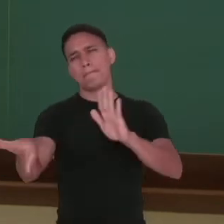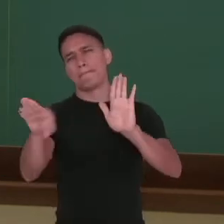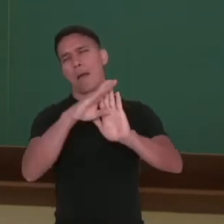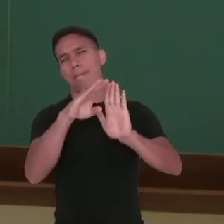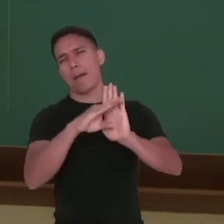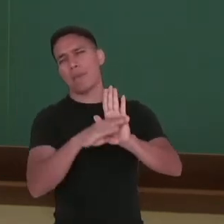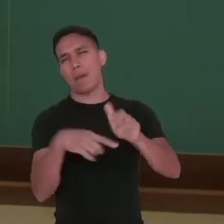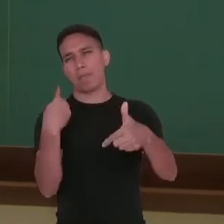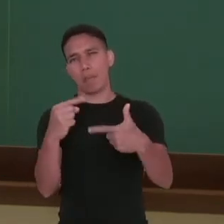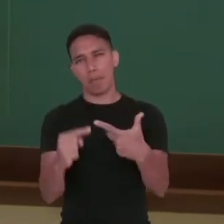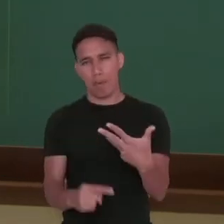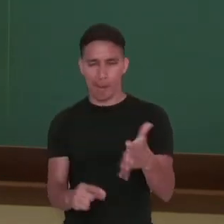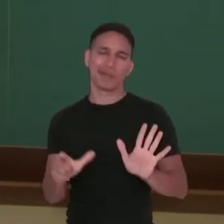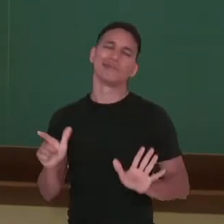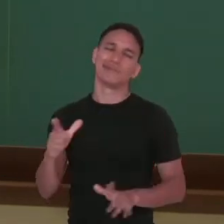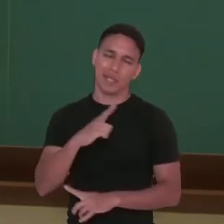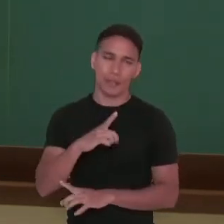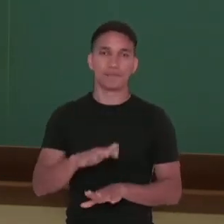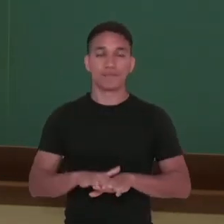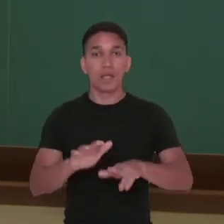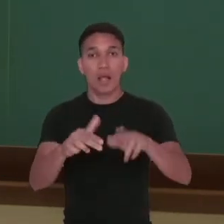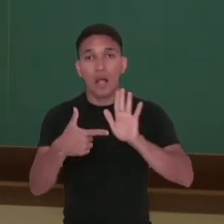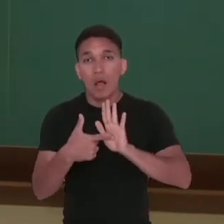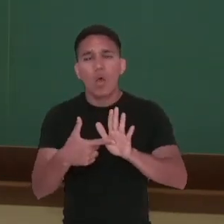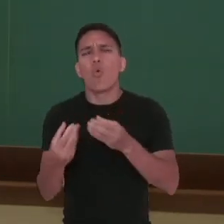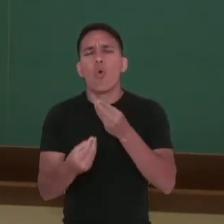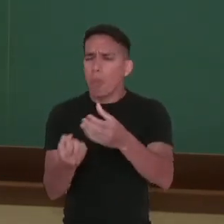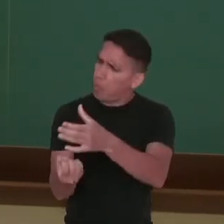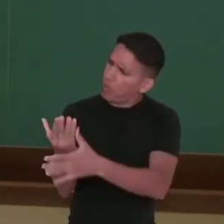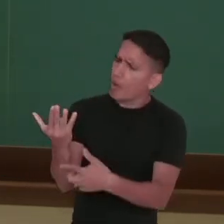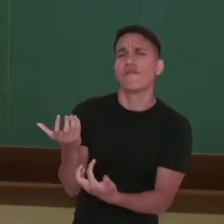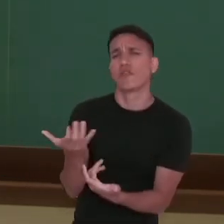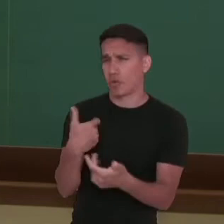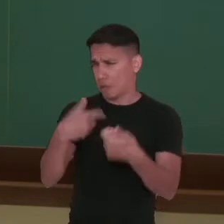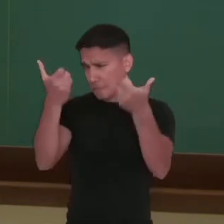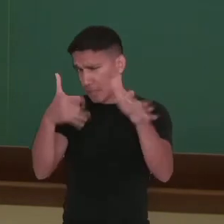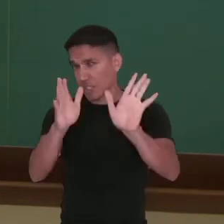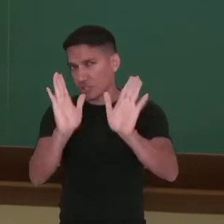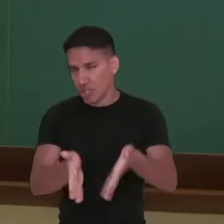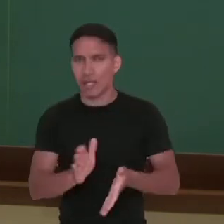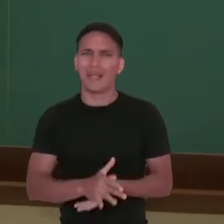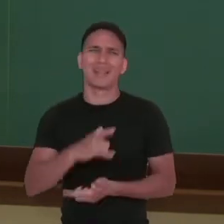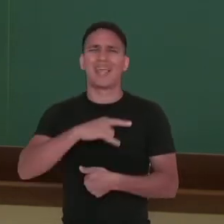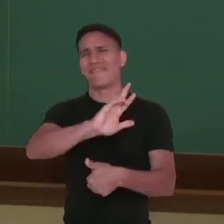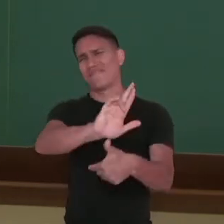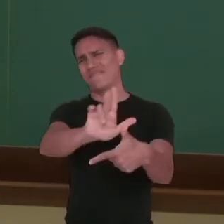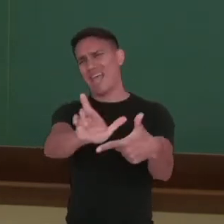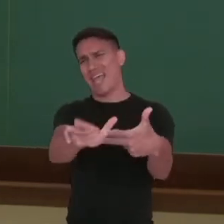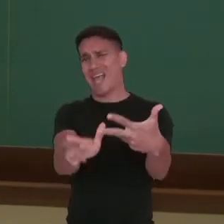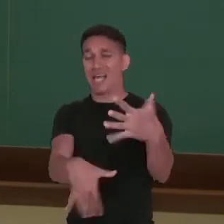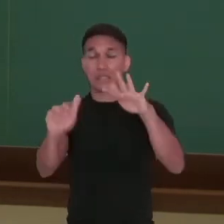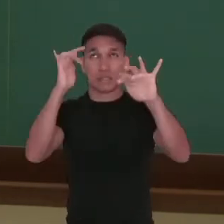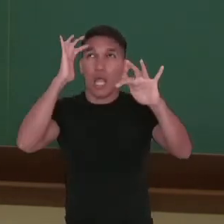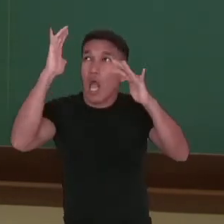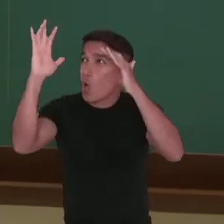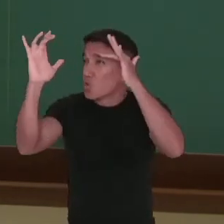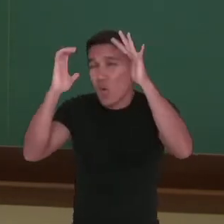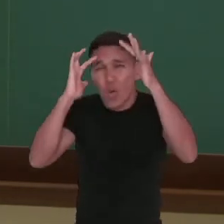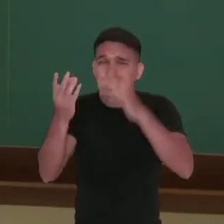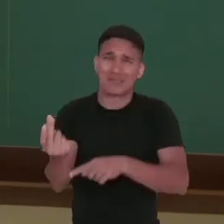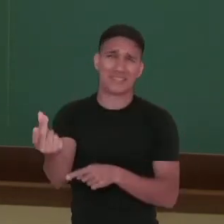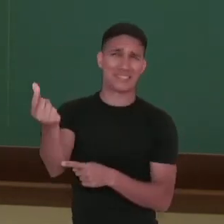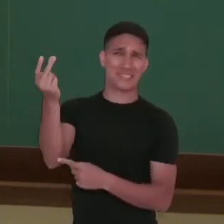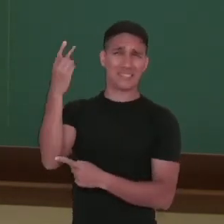benefícios. Então, assim, como nasceu o fogo? Pessoal, como eu falei para você, tem diversas teorias, pessoal, há muito tempo